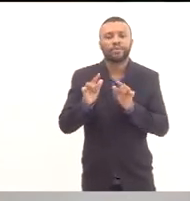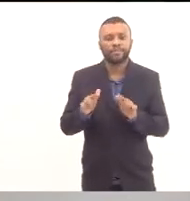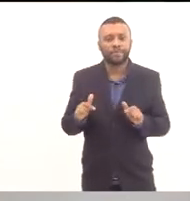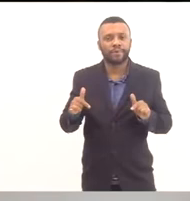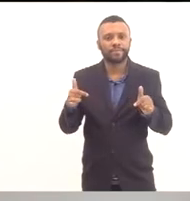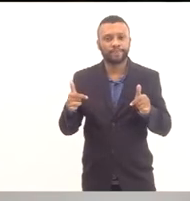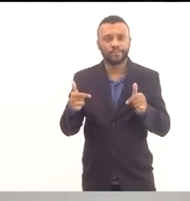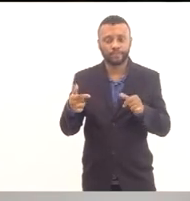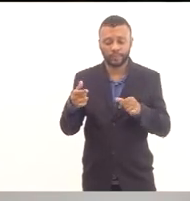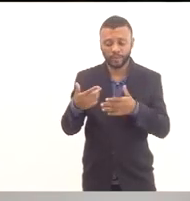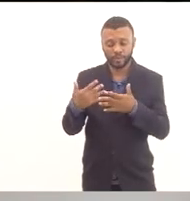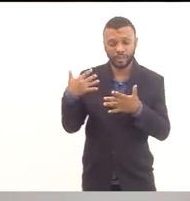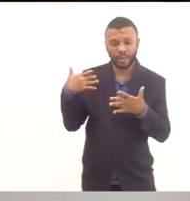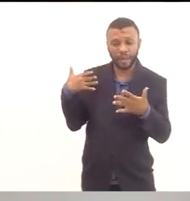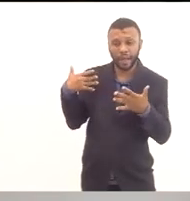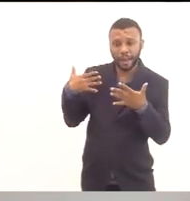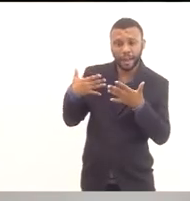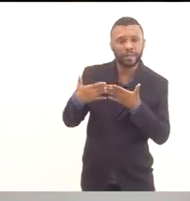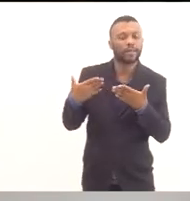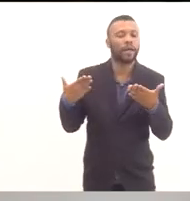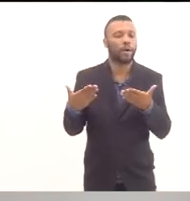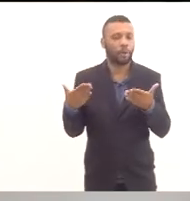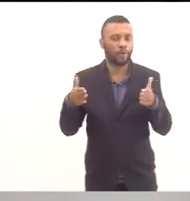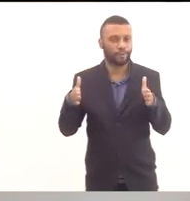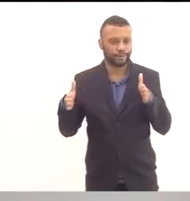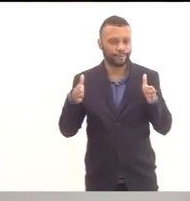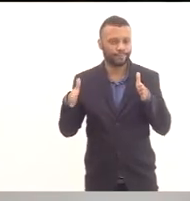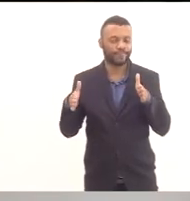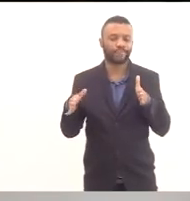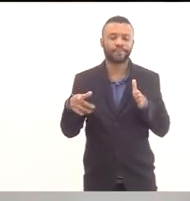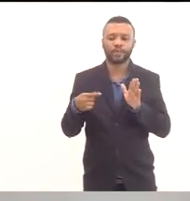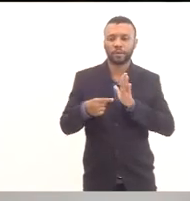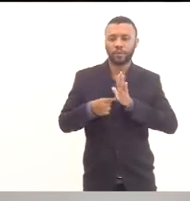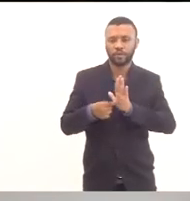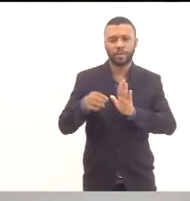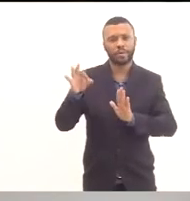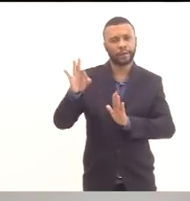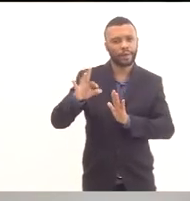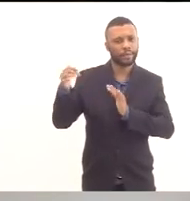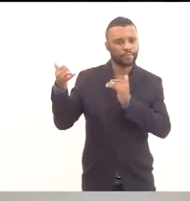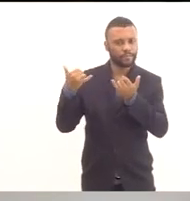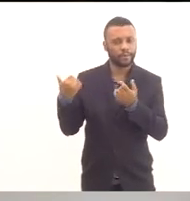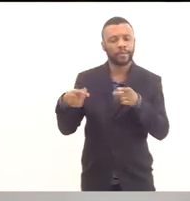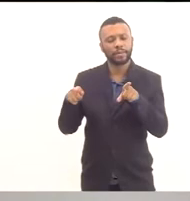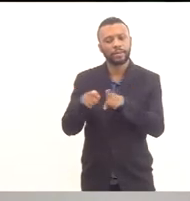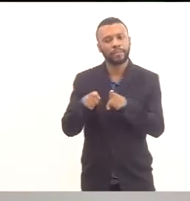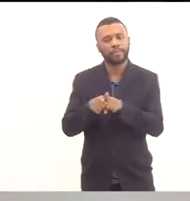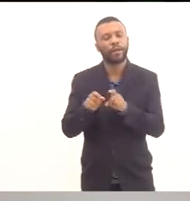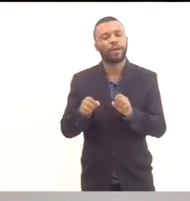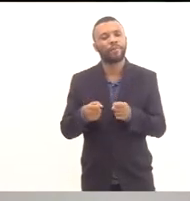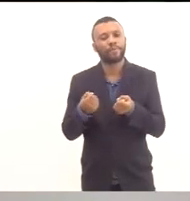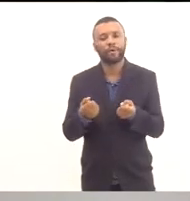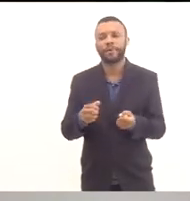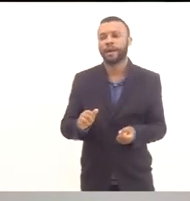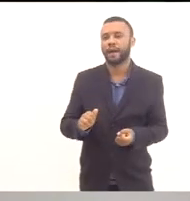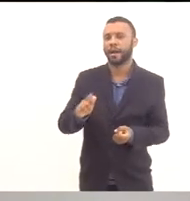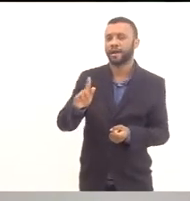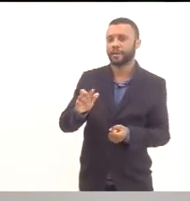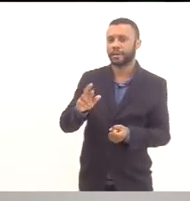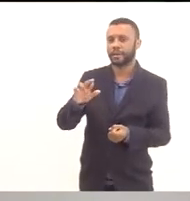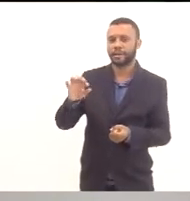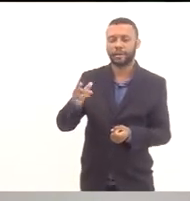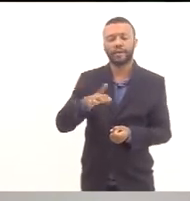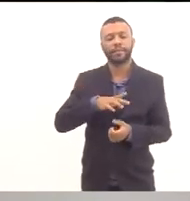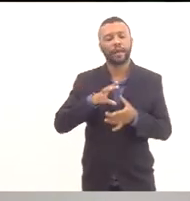tá de lá para cá hoje números e tudo mais é naturalmente eu reforço que a geriu ela segue